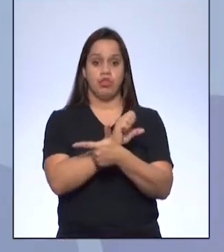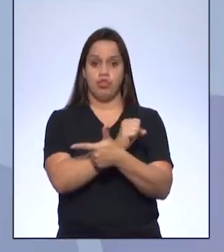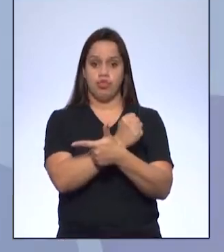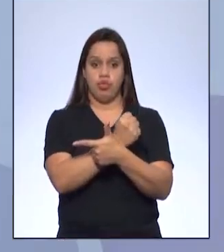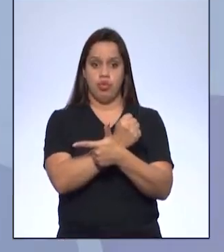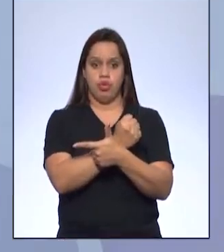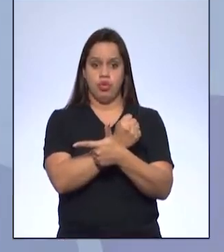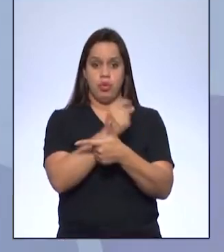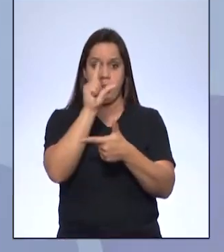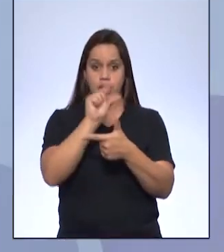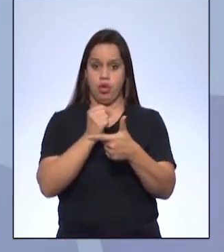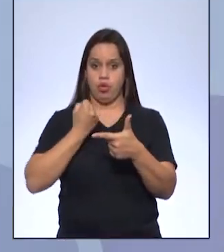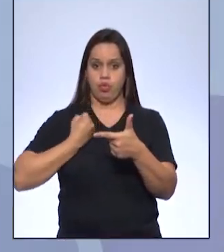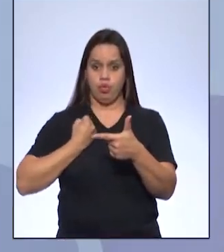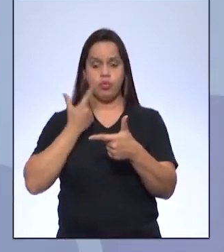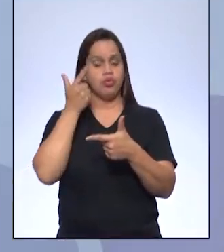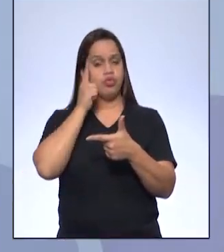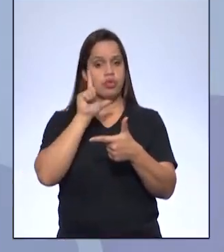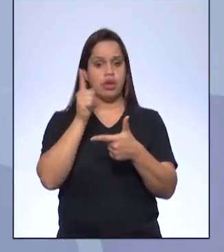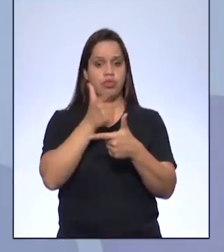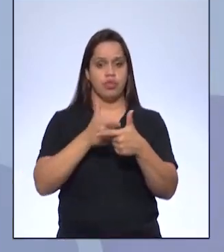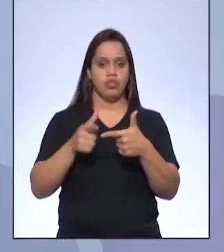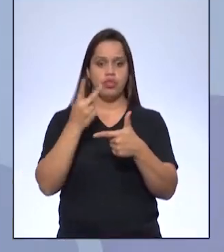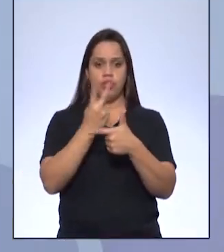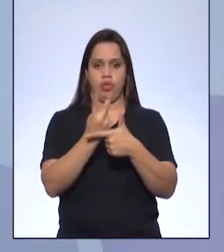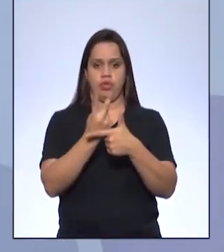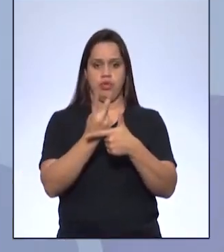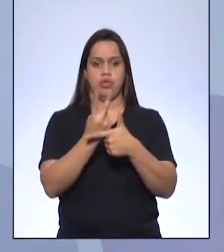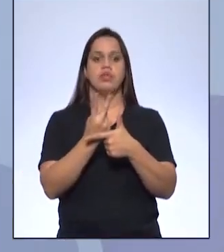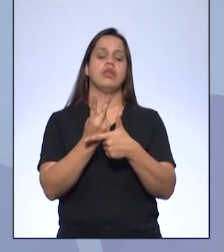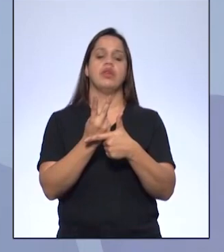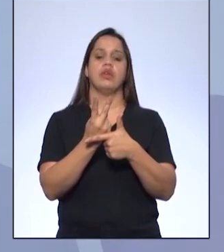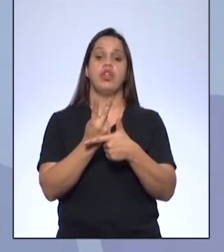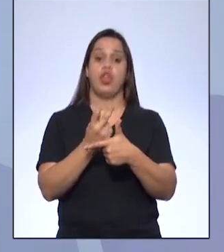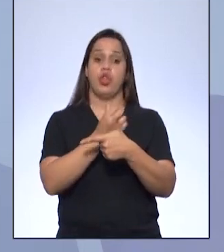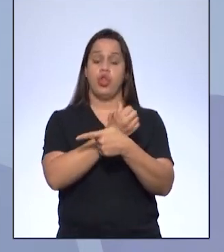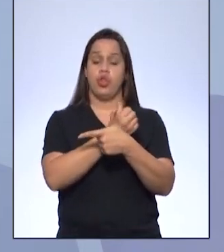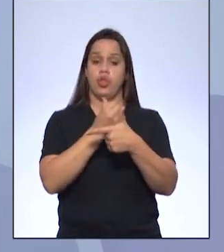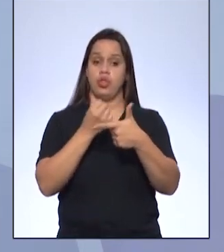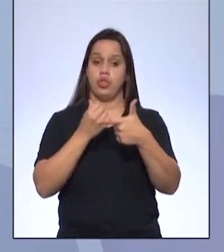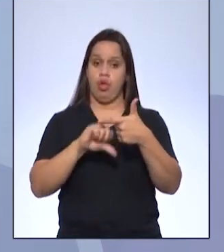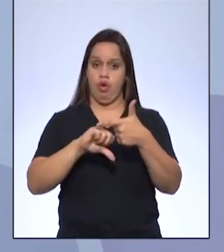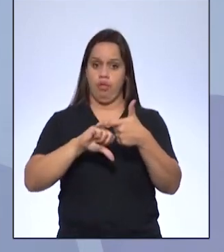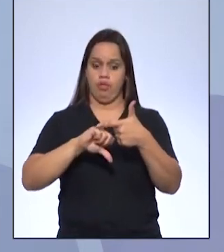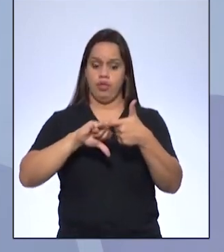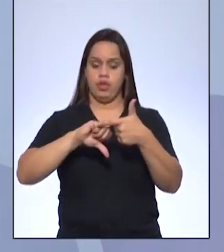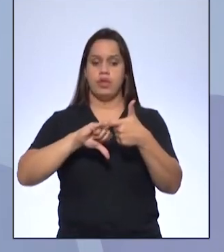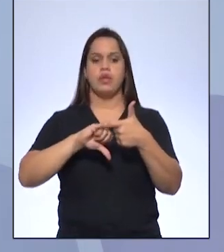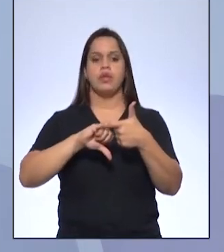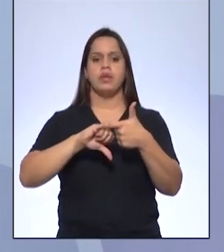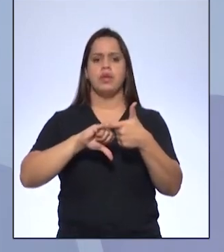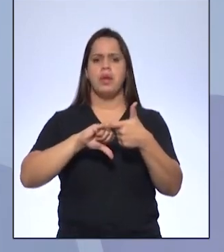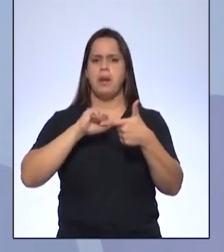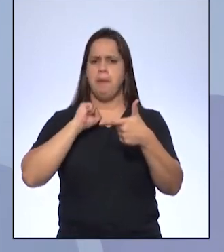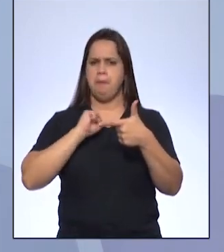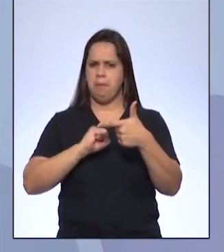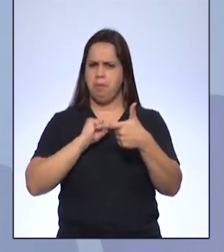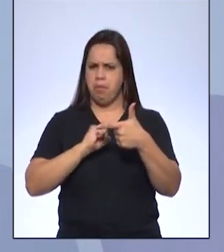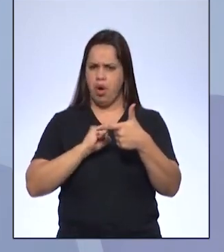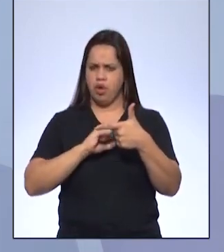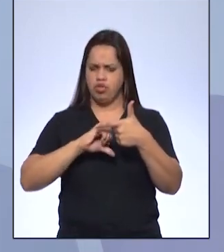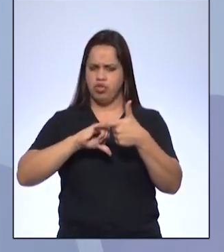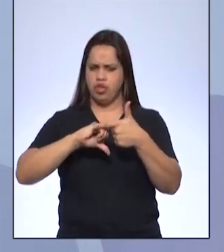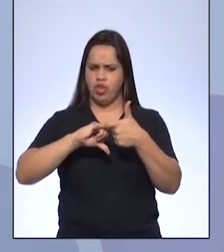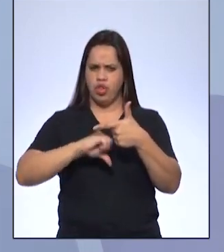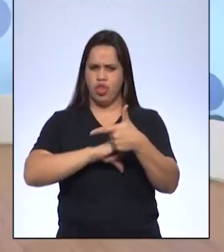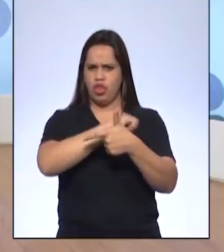número, 2. 18 dividido por 2 é 9. Posso, por 2, professor